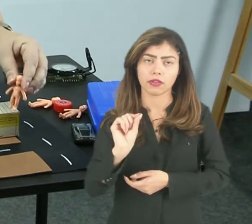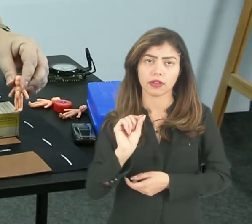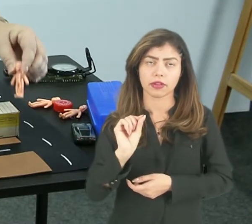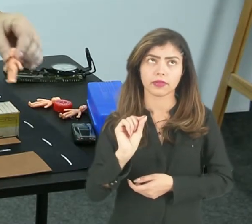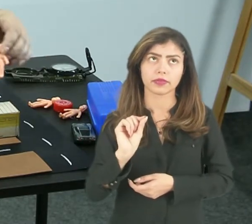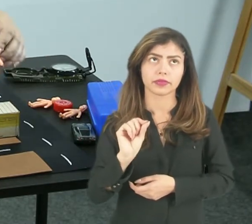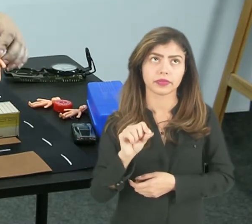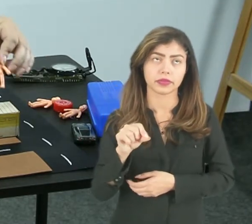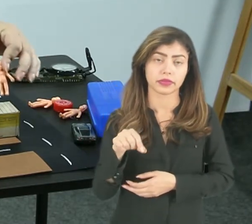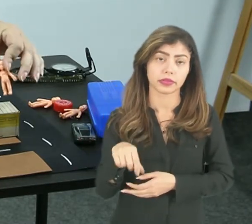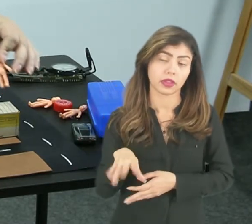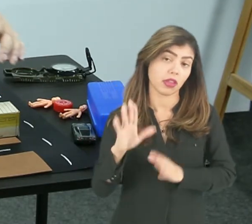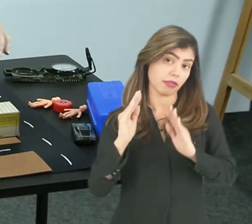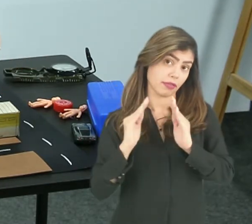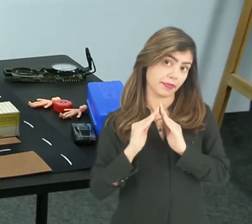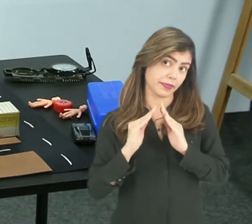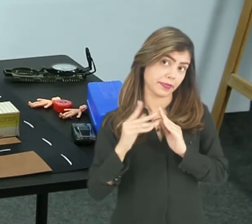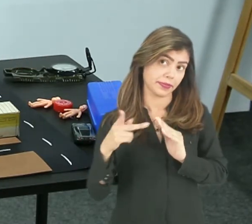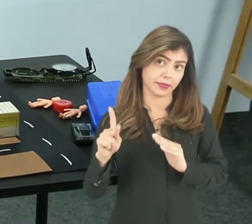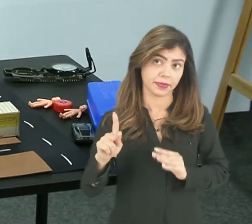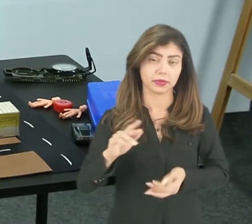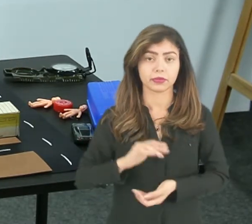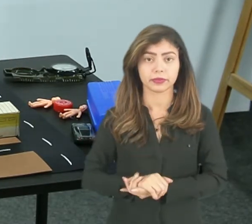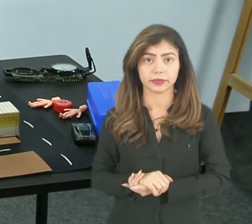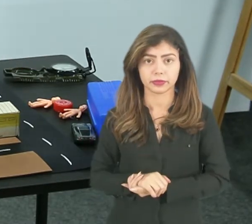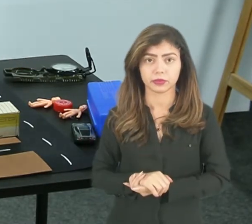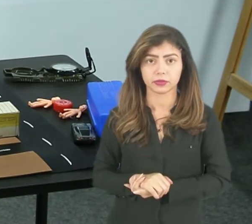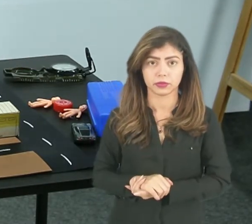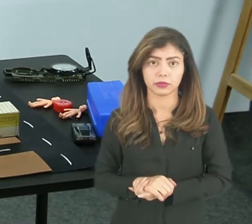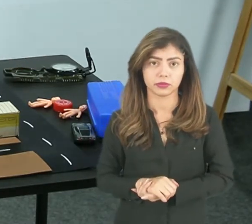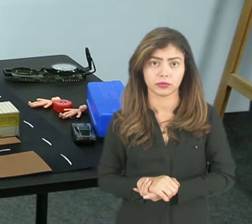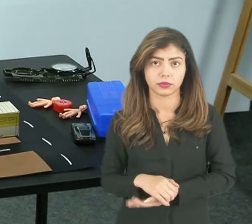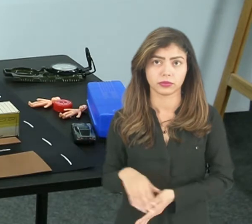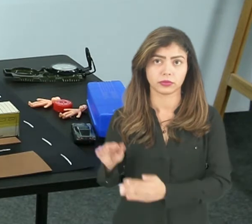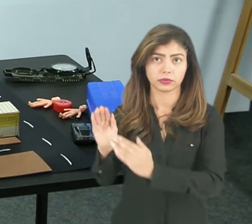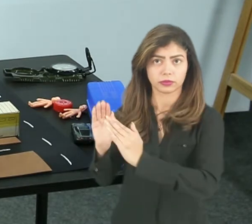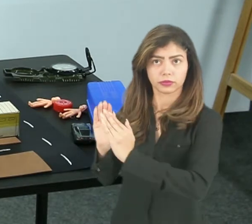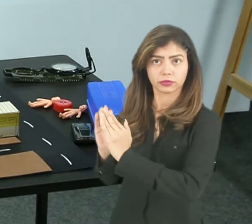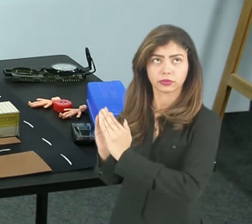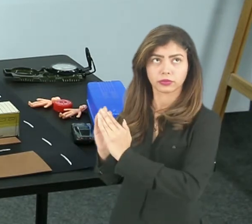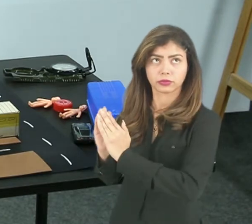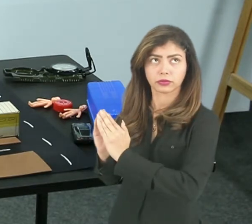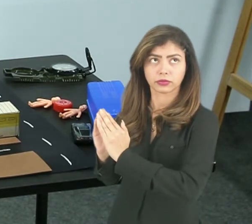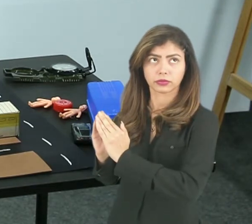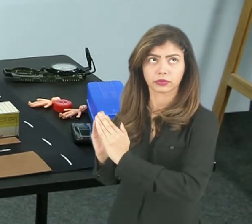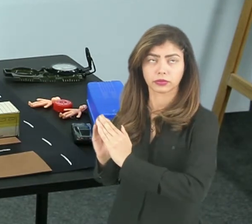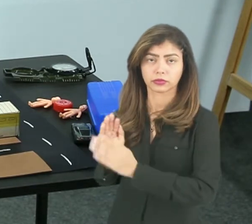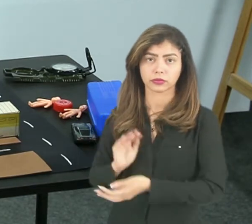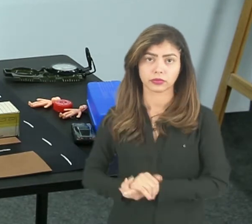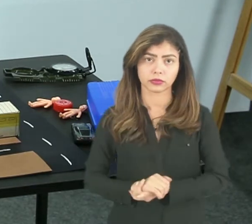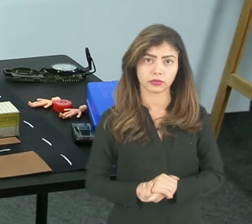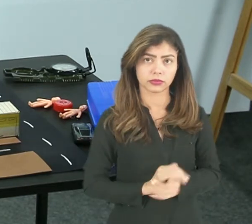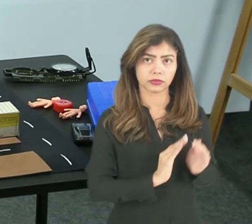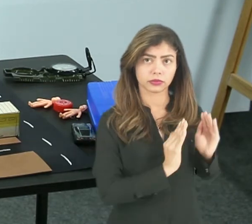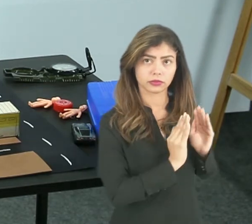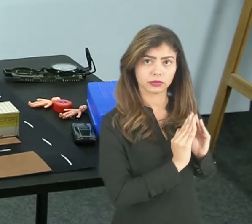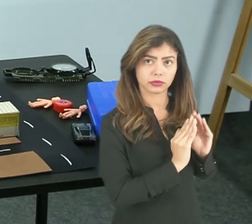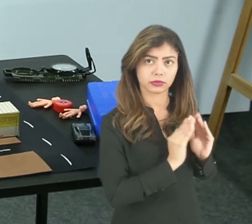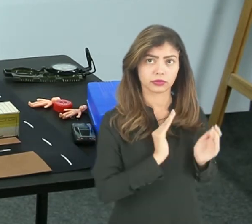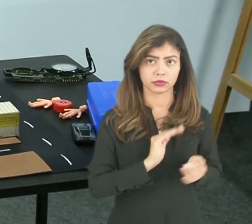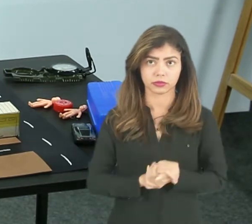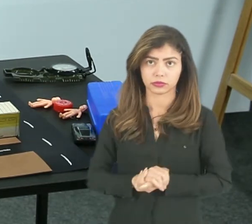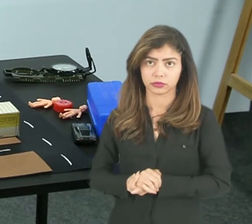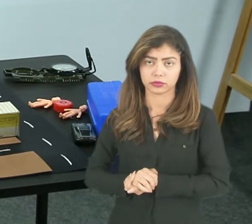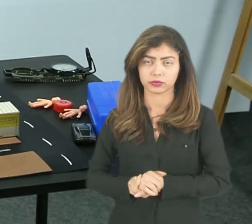aqui na casa dele, né? Bem aqui, a casa dele, próximo do hotel.